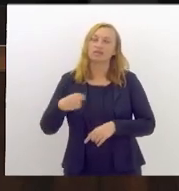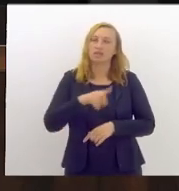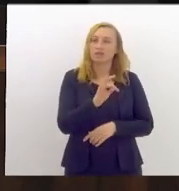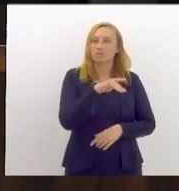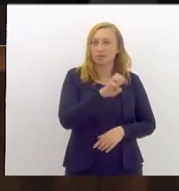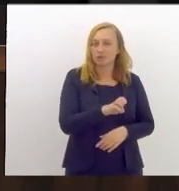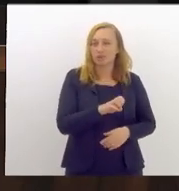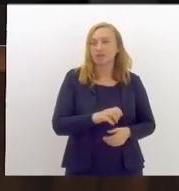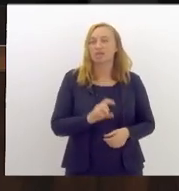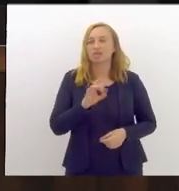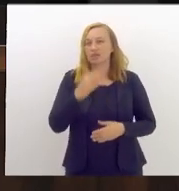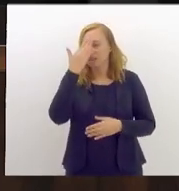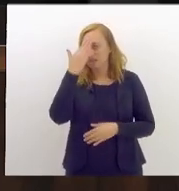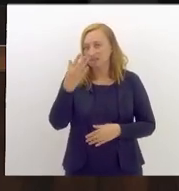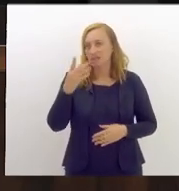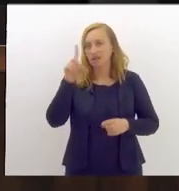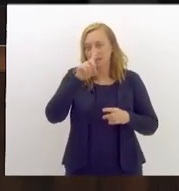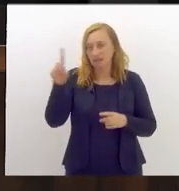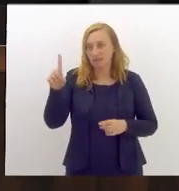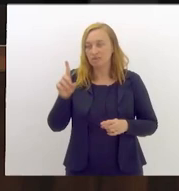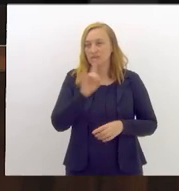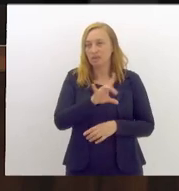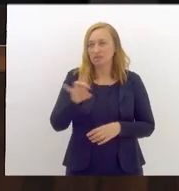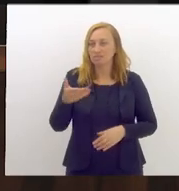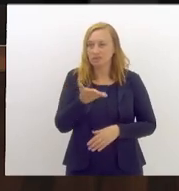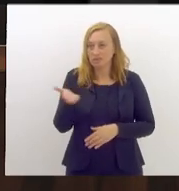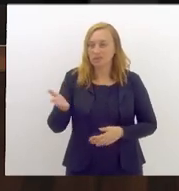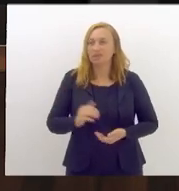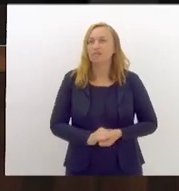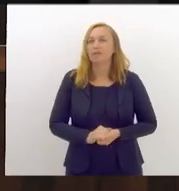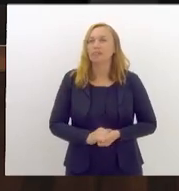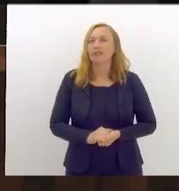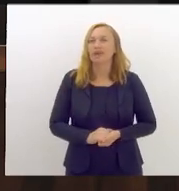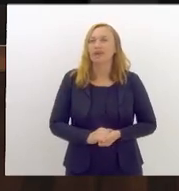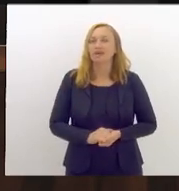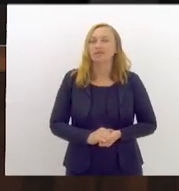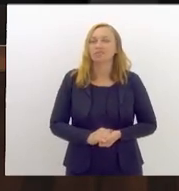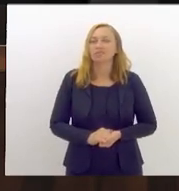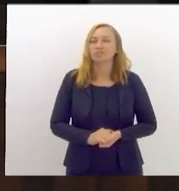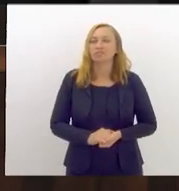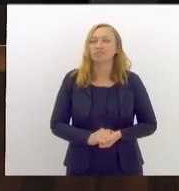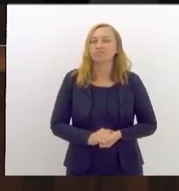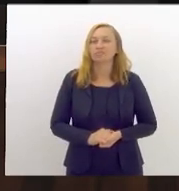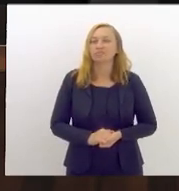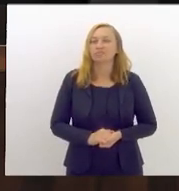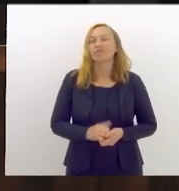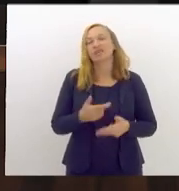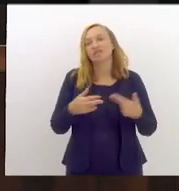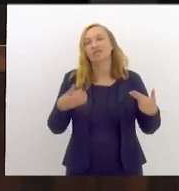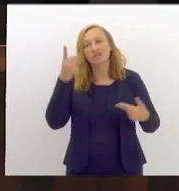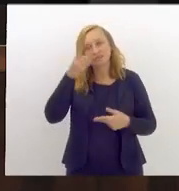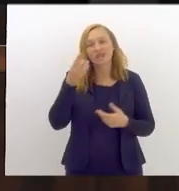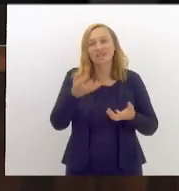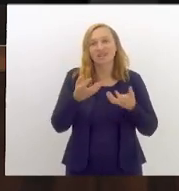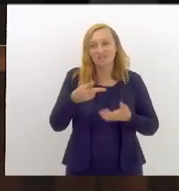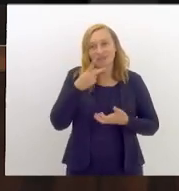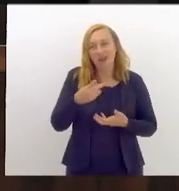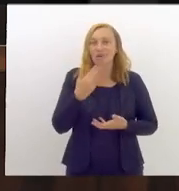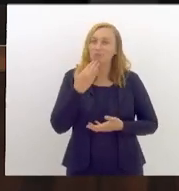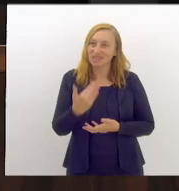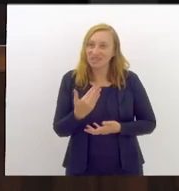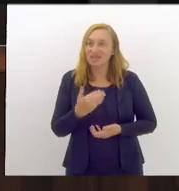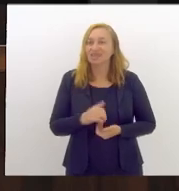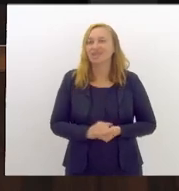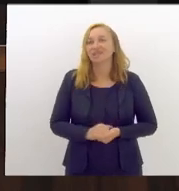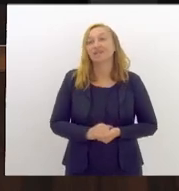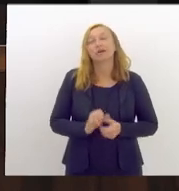gabinete só tem que agradecer a Deus agradecer cada um de vocês eu é muito Deputado que queriam falar Eu pediria